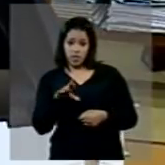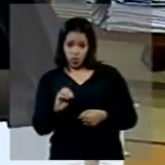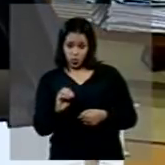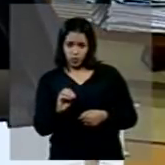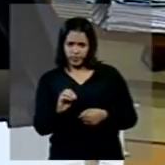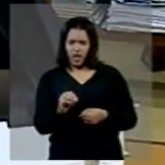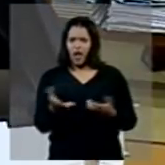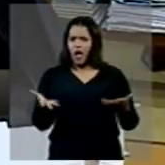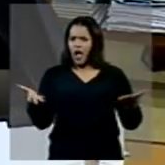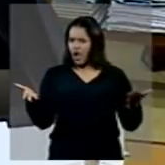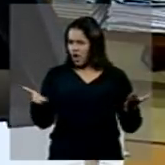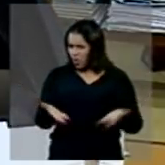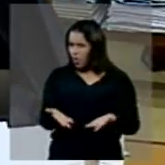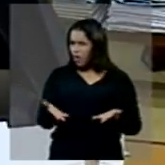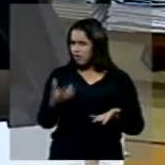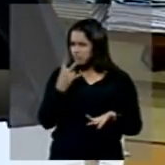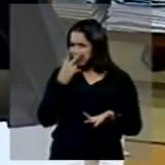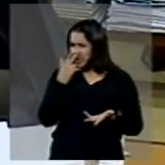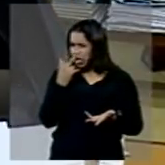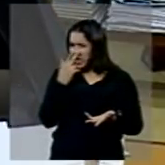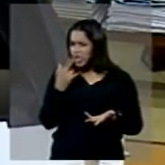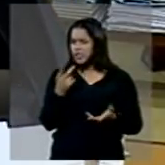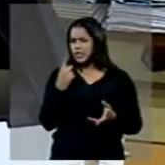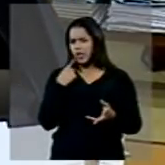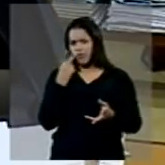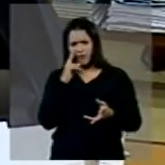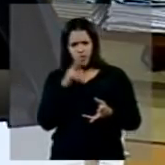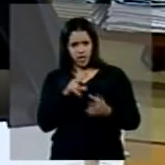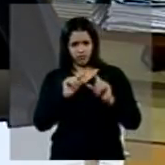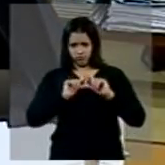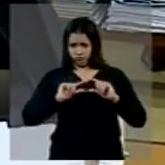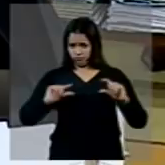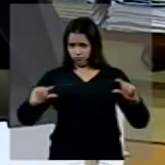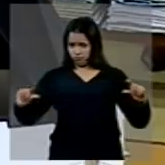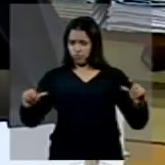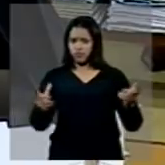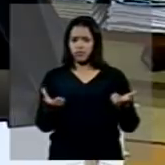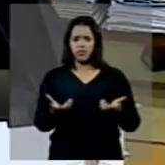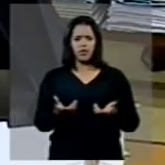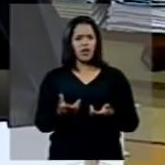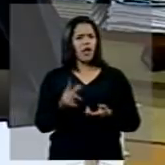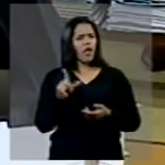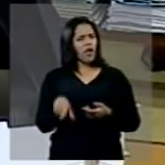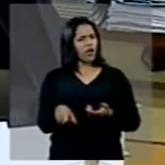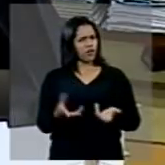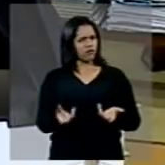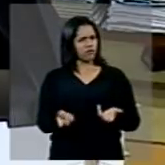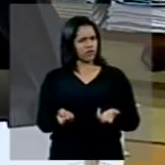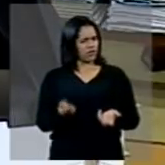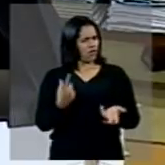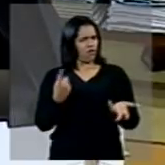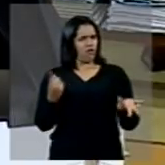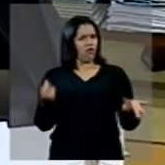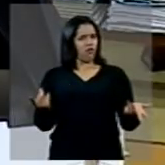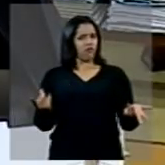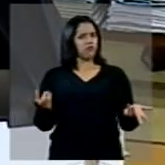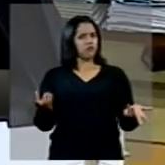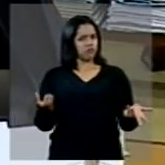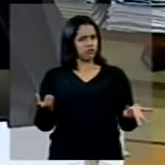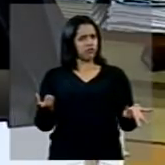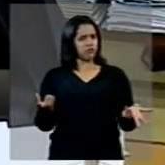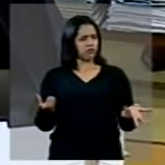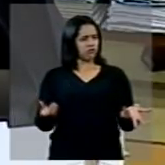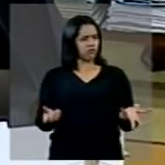soa, neste momento, para usar uma expressão mais suave, pelo menos extravagante.